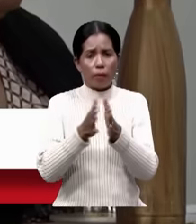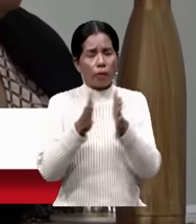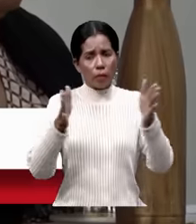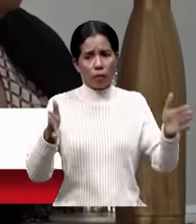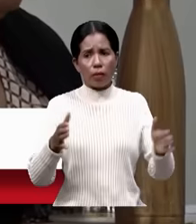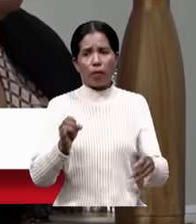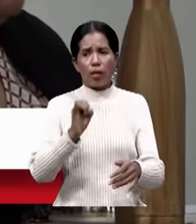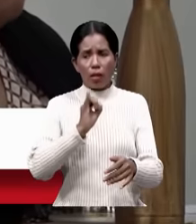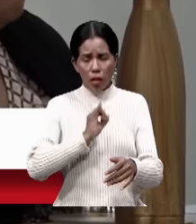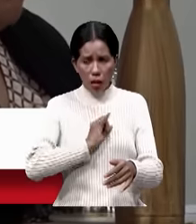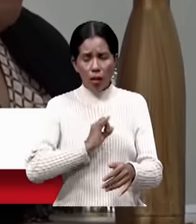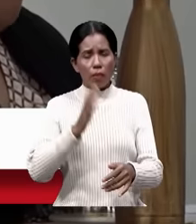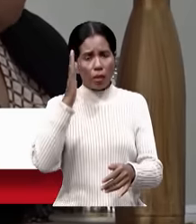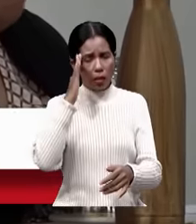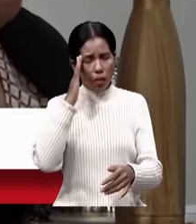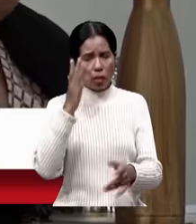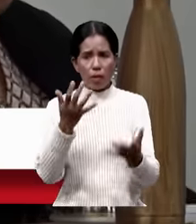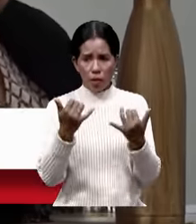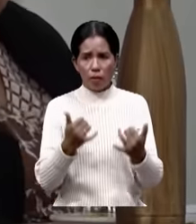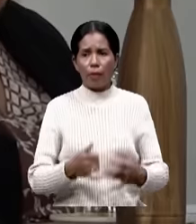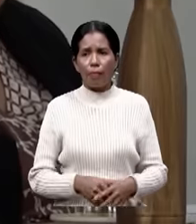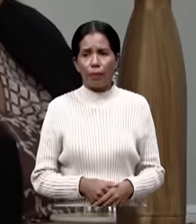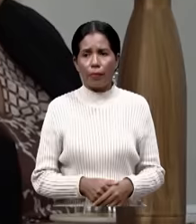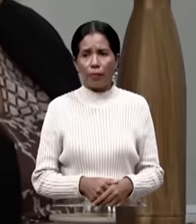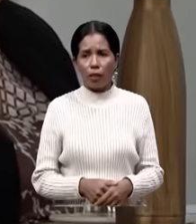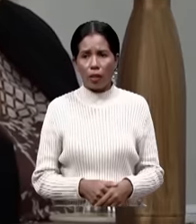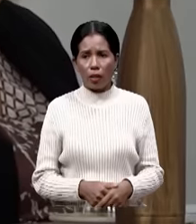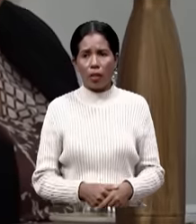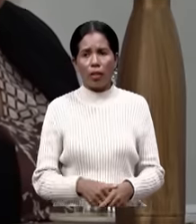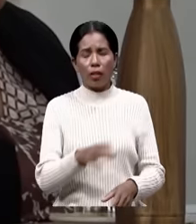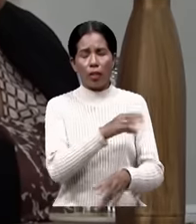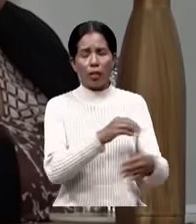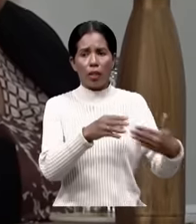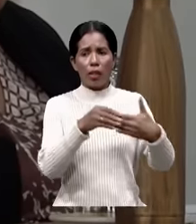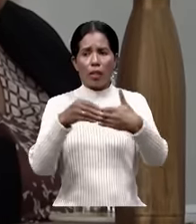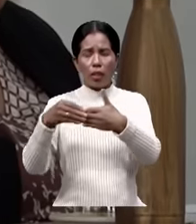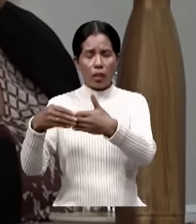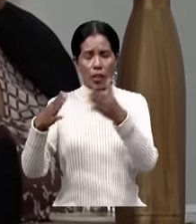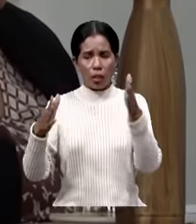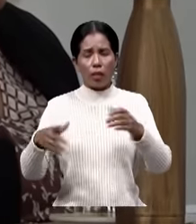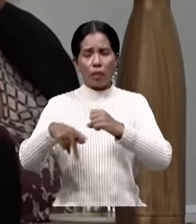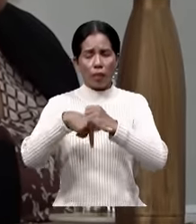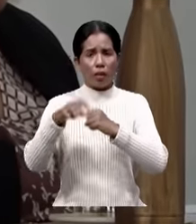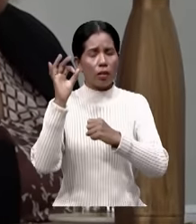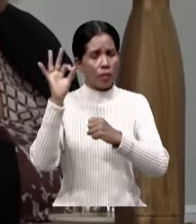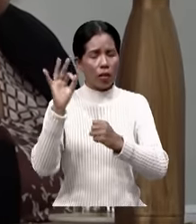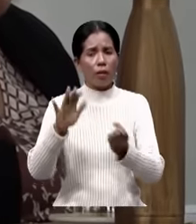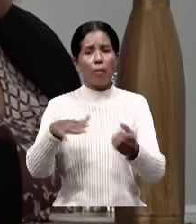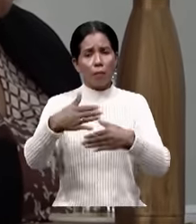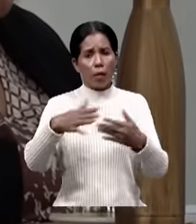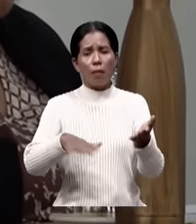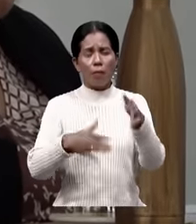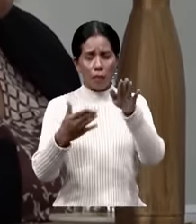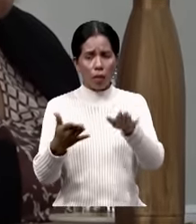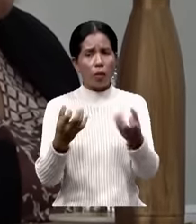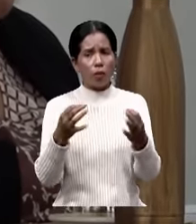Haura, hauma catete nebe, ni agora. Sorte pe kono liderança, frente linha, quase mate hotu, si